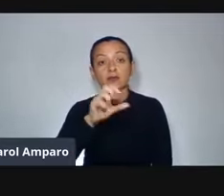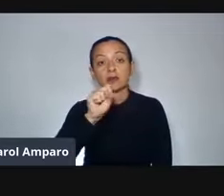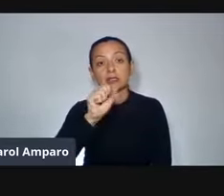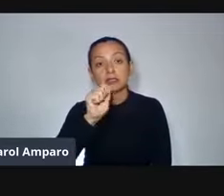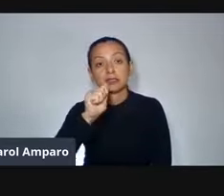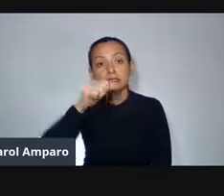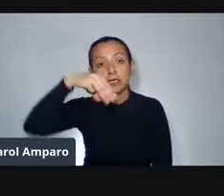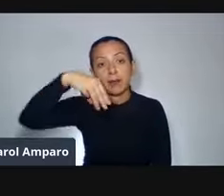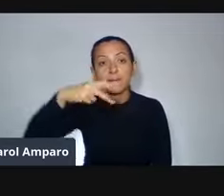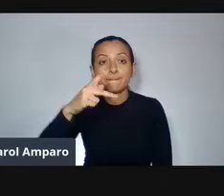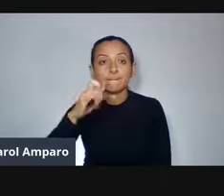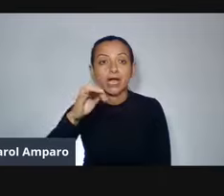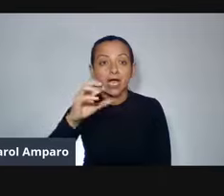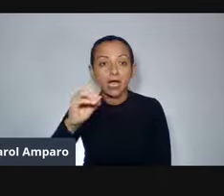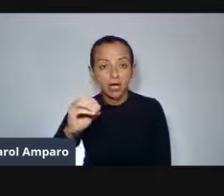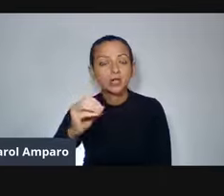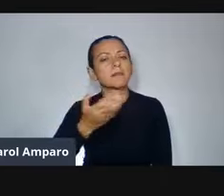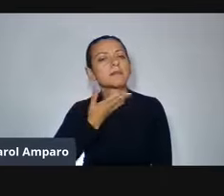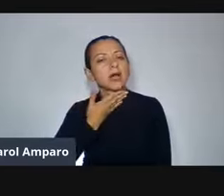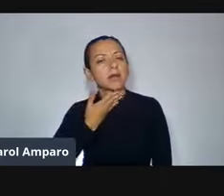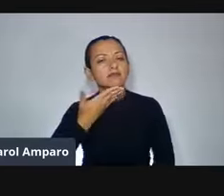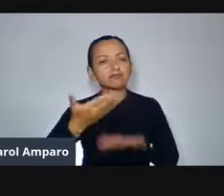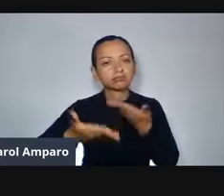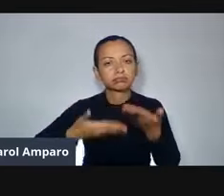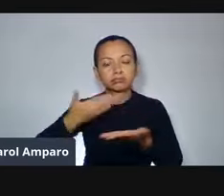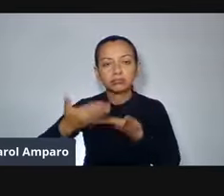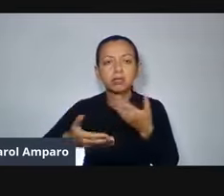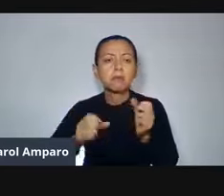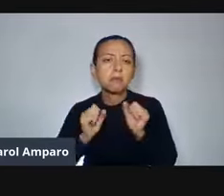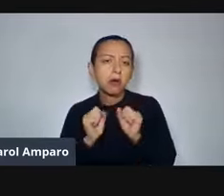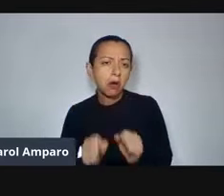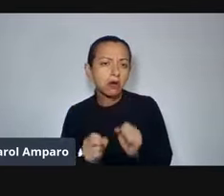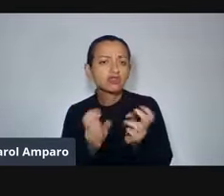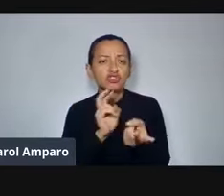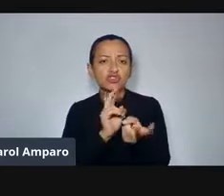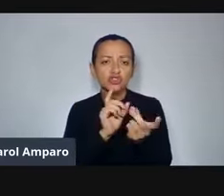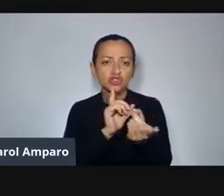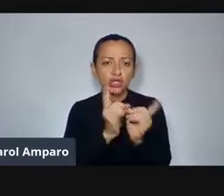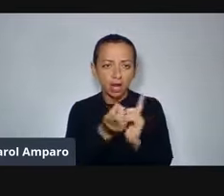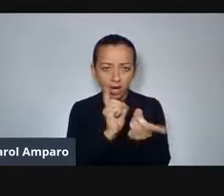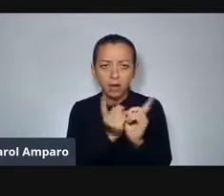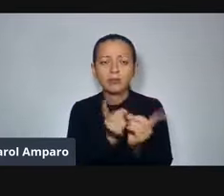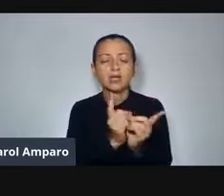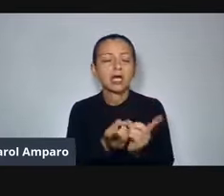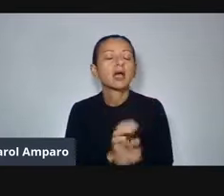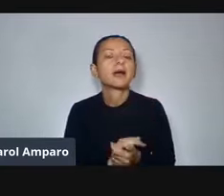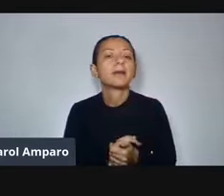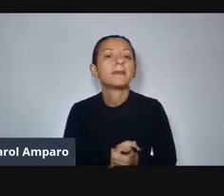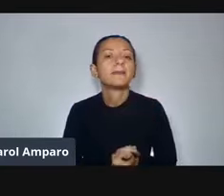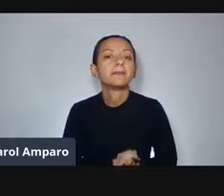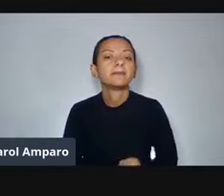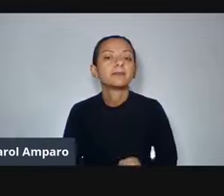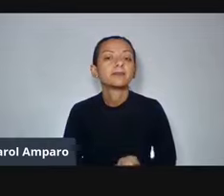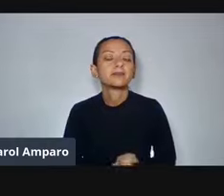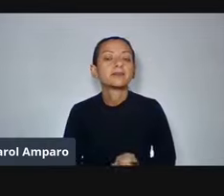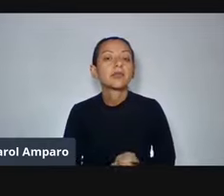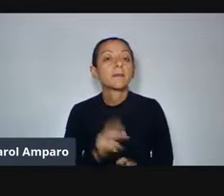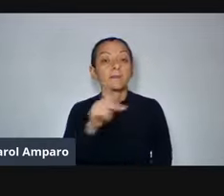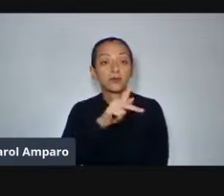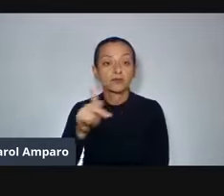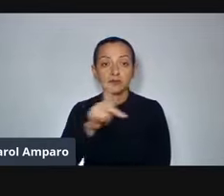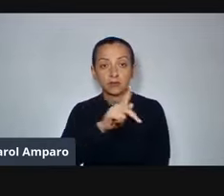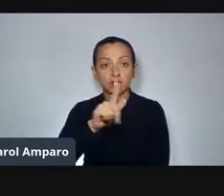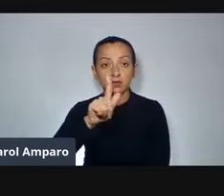Sampaio, batendo um papo com a gente, se ele quiser desenvolver uma dinâmica, à vontade, mestre Sampaio. O mestre